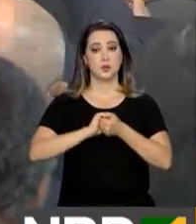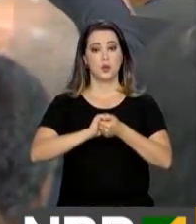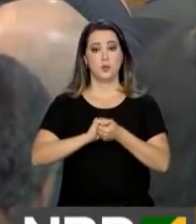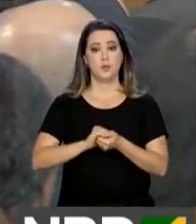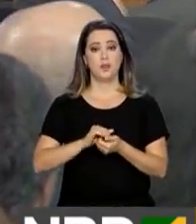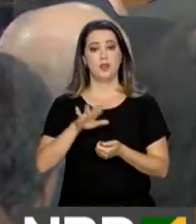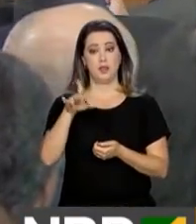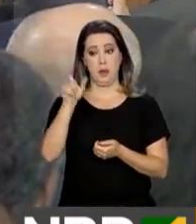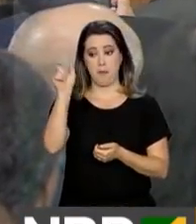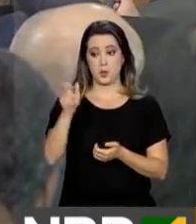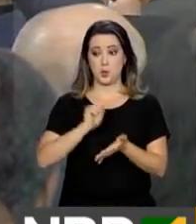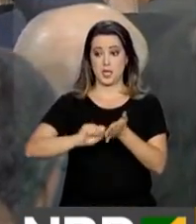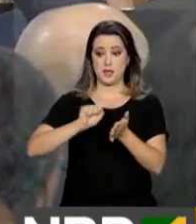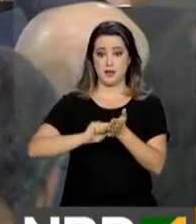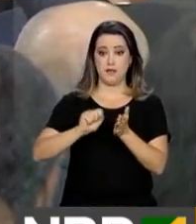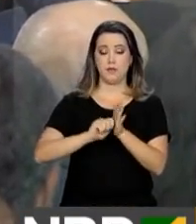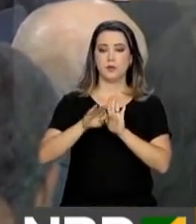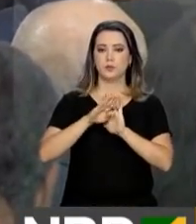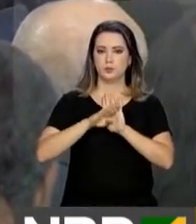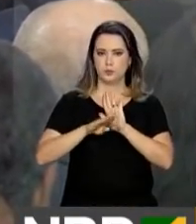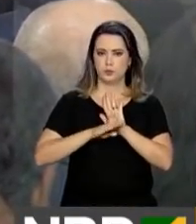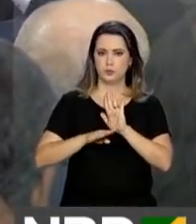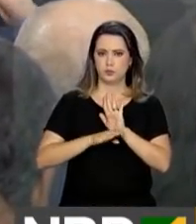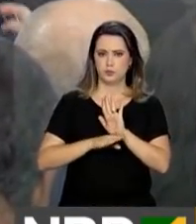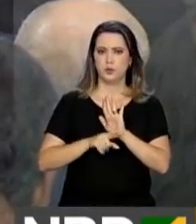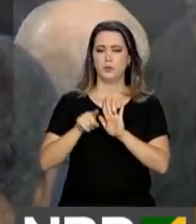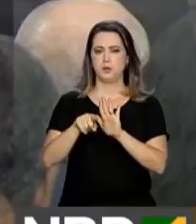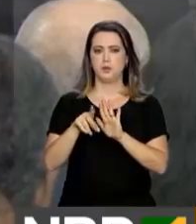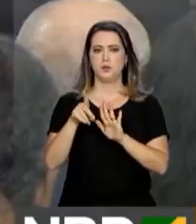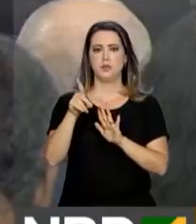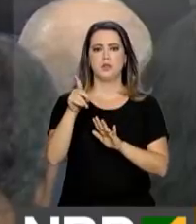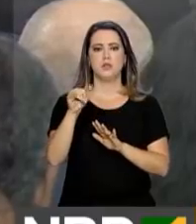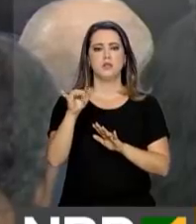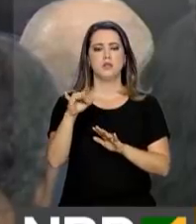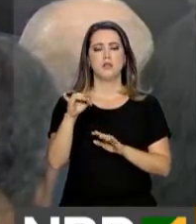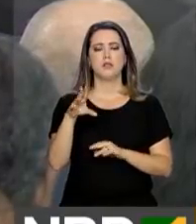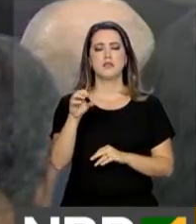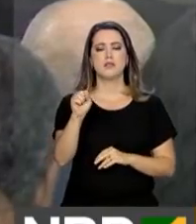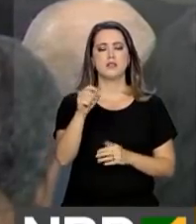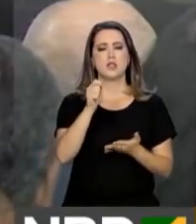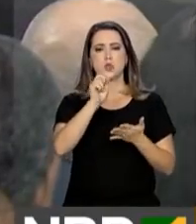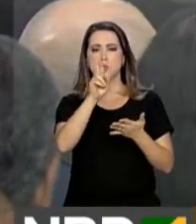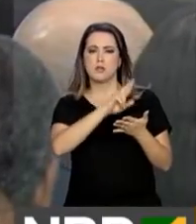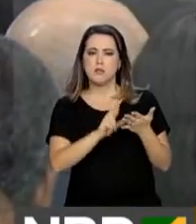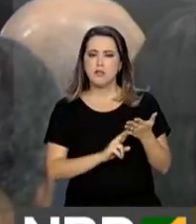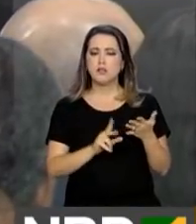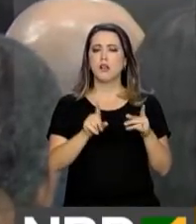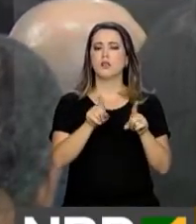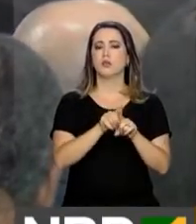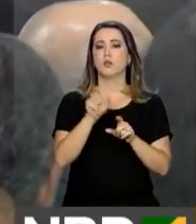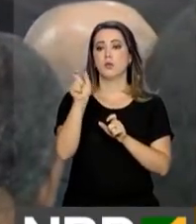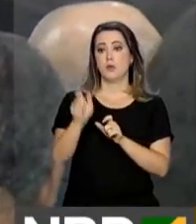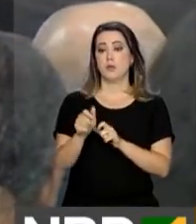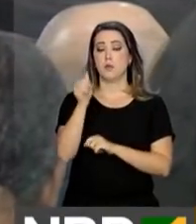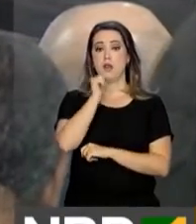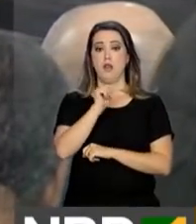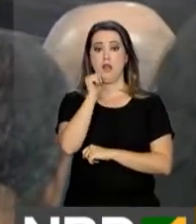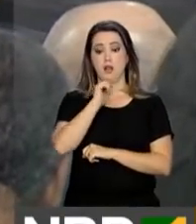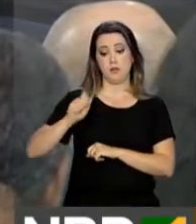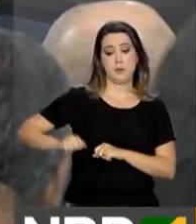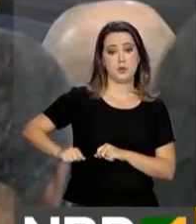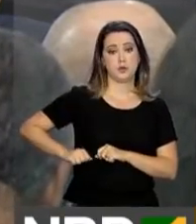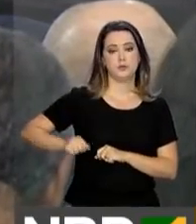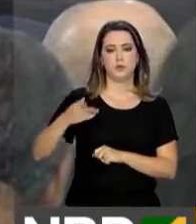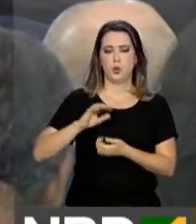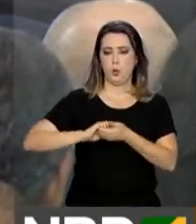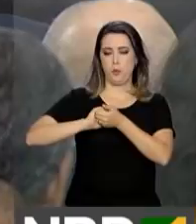projeto o relator nelson marquezelli a senhora embaixada 13 em nome